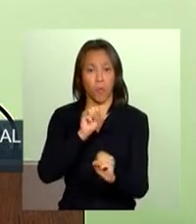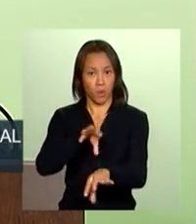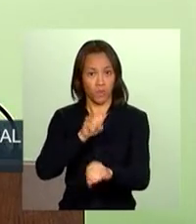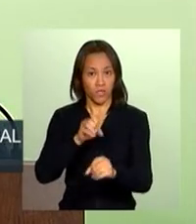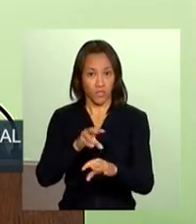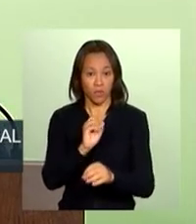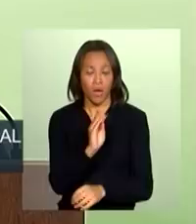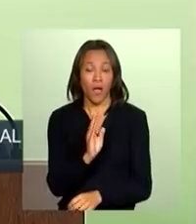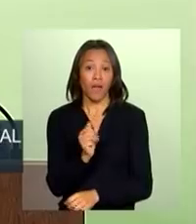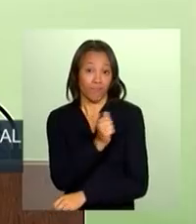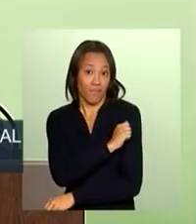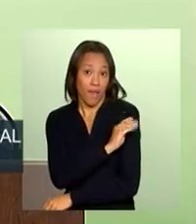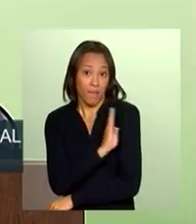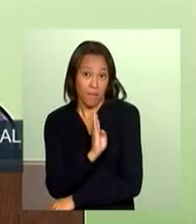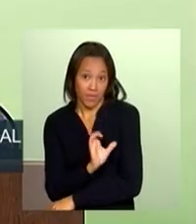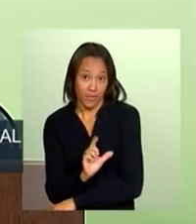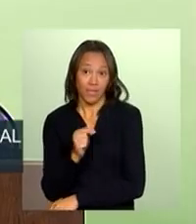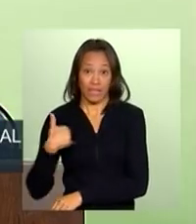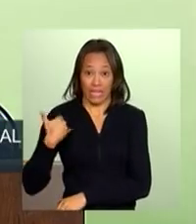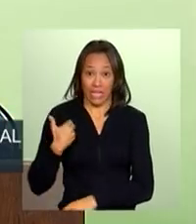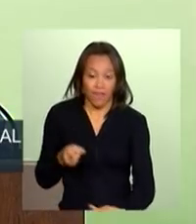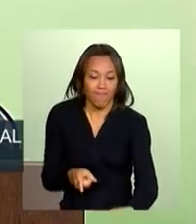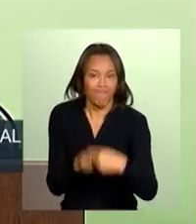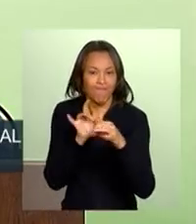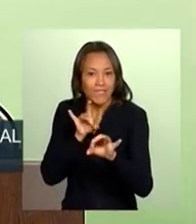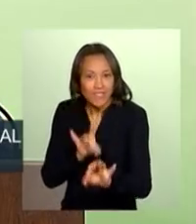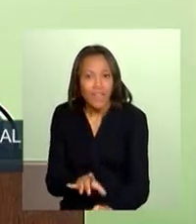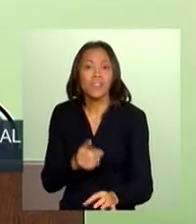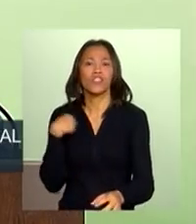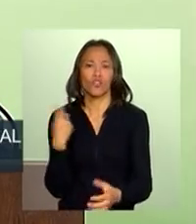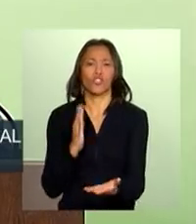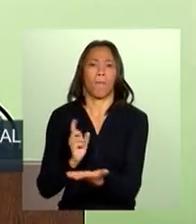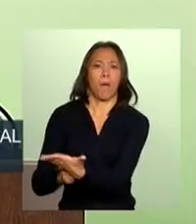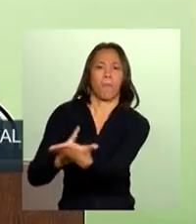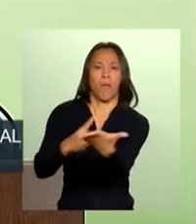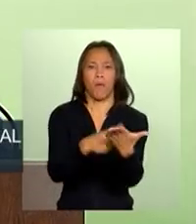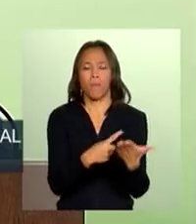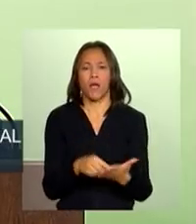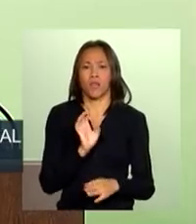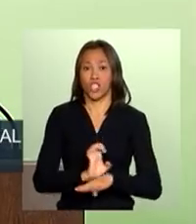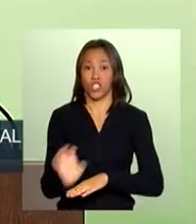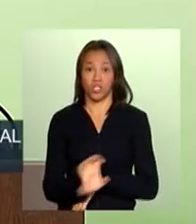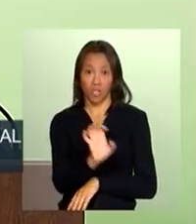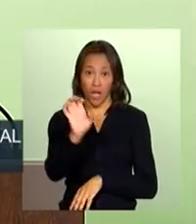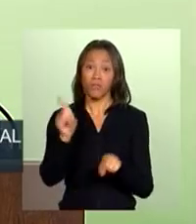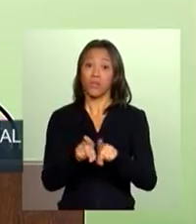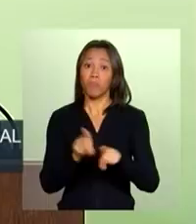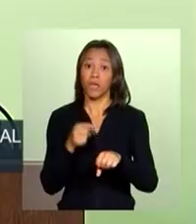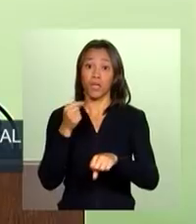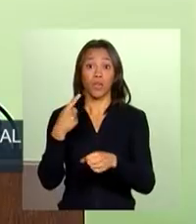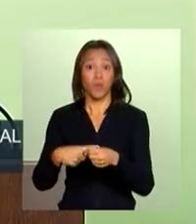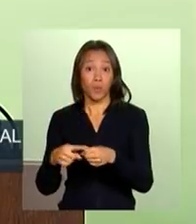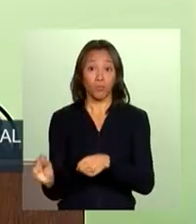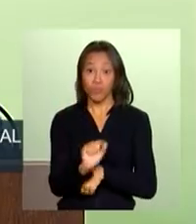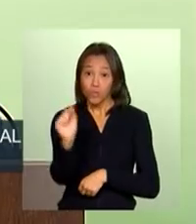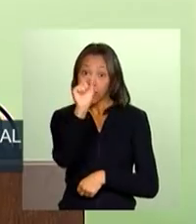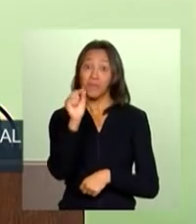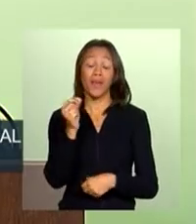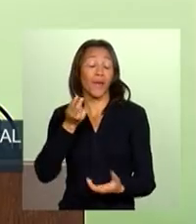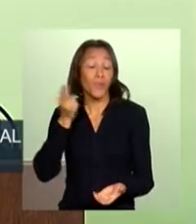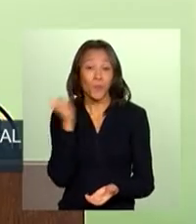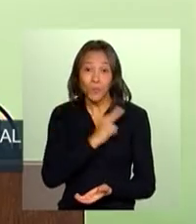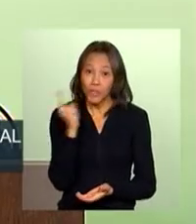certa, que firmamos com os estados e com os municípios tem ao mesmo tempo um caráter de